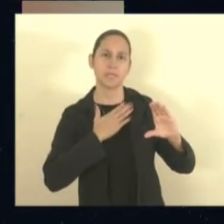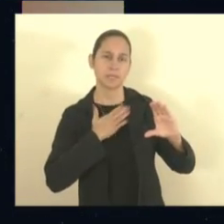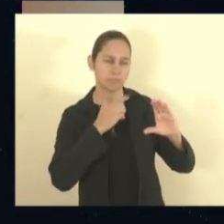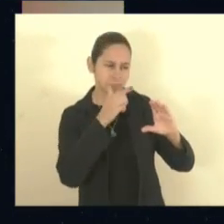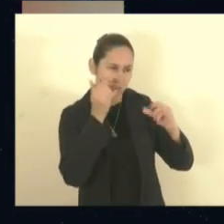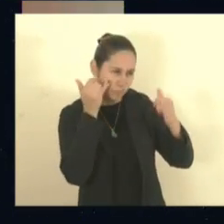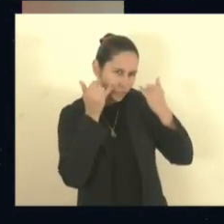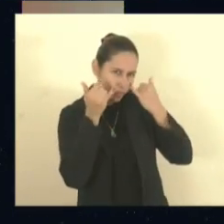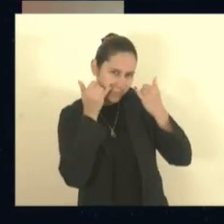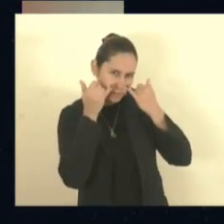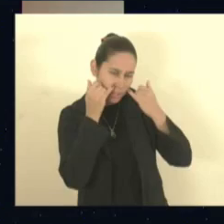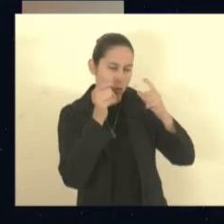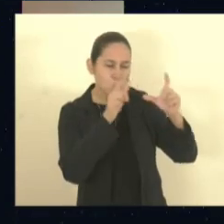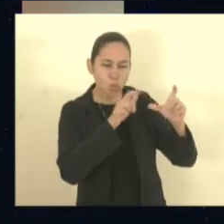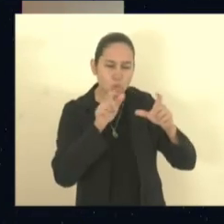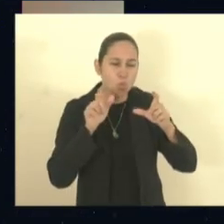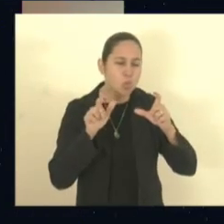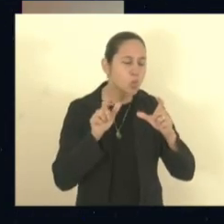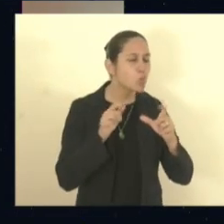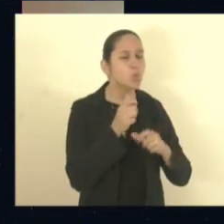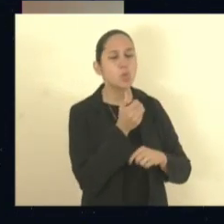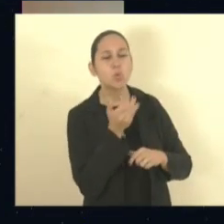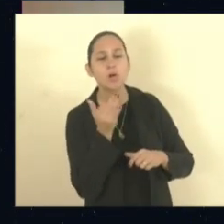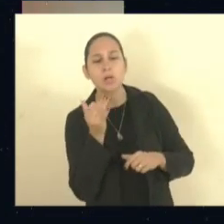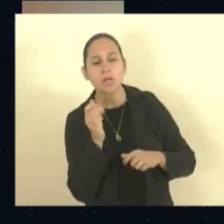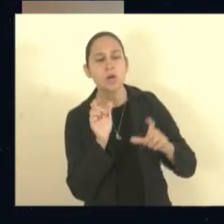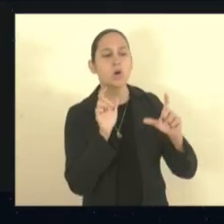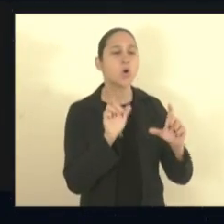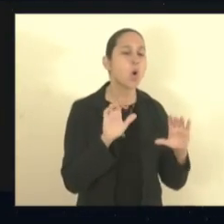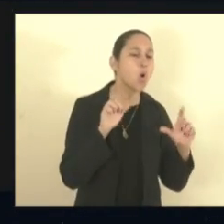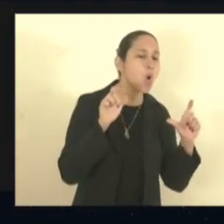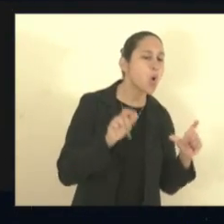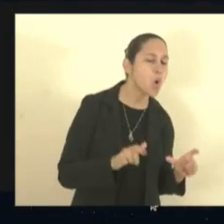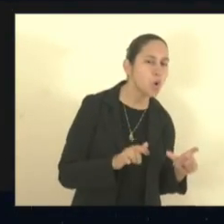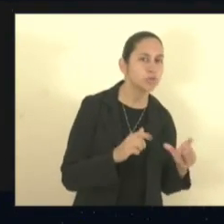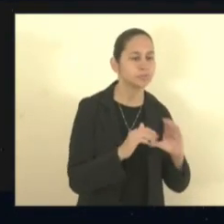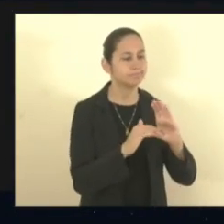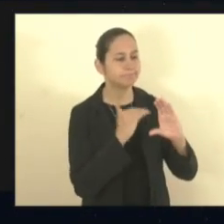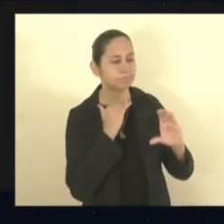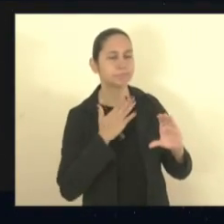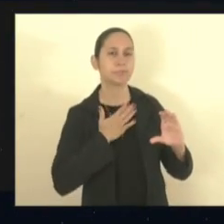dessas intervenções que vão acontecer com esse empréstimo que vai acontecer, ok?